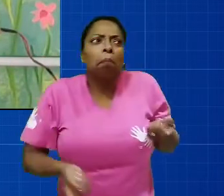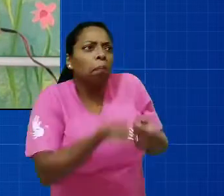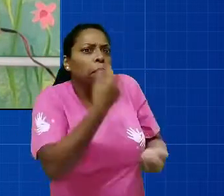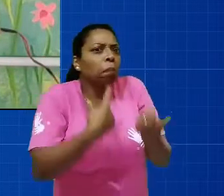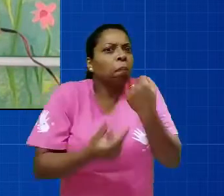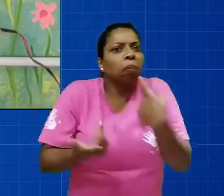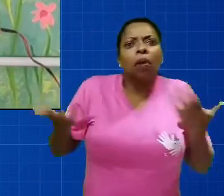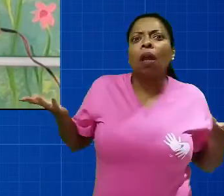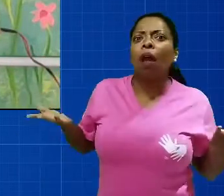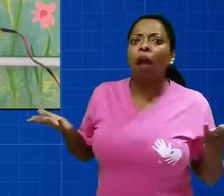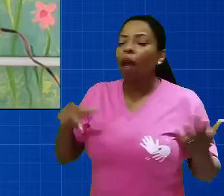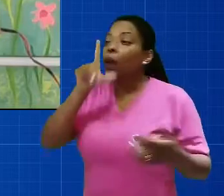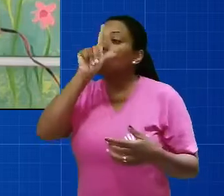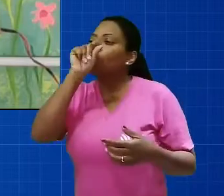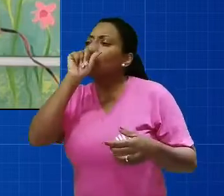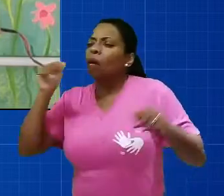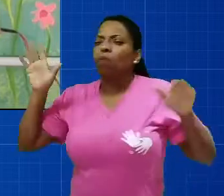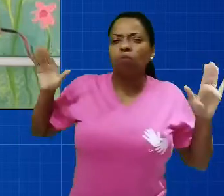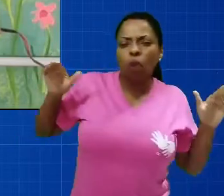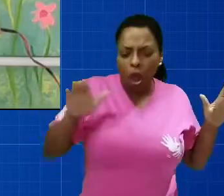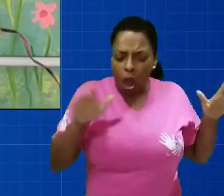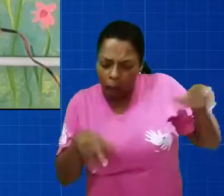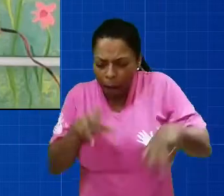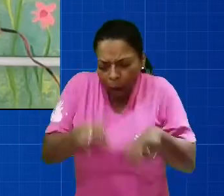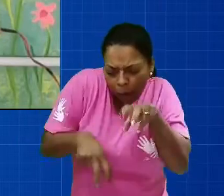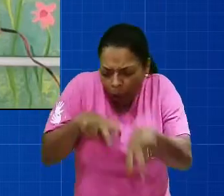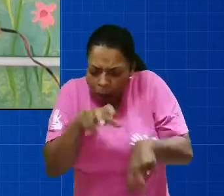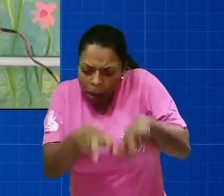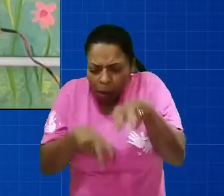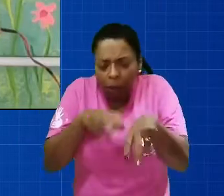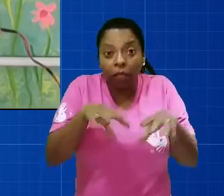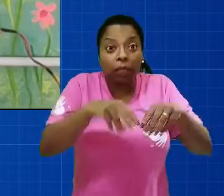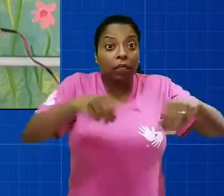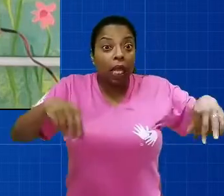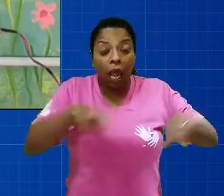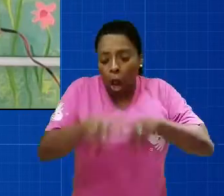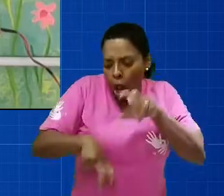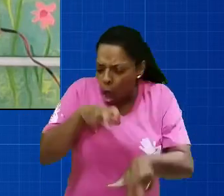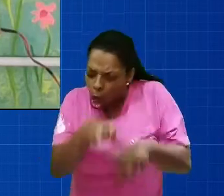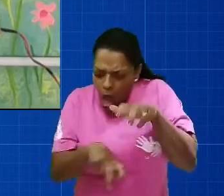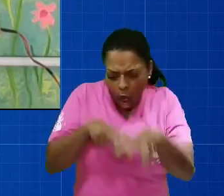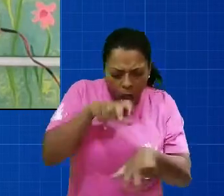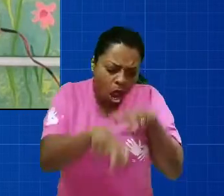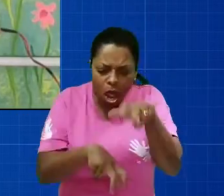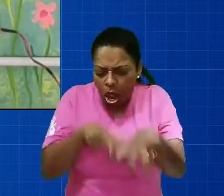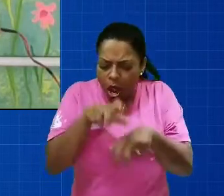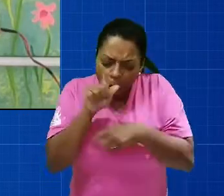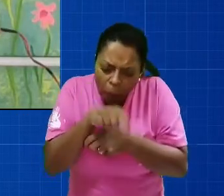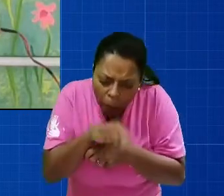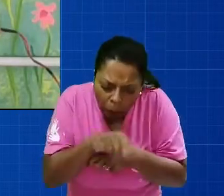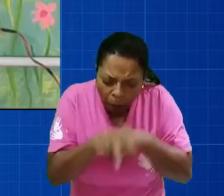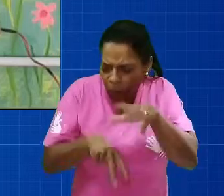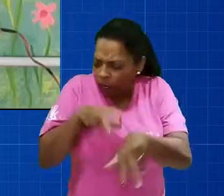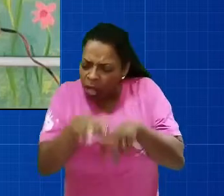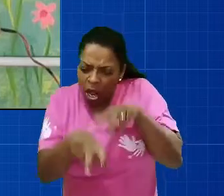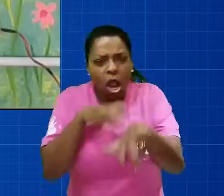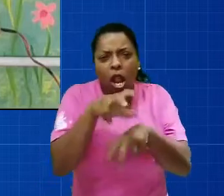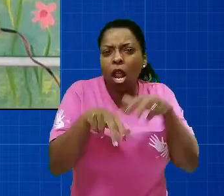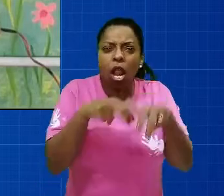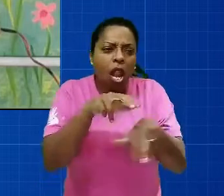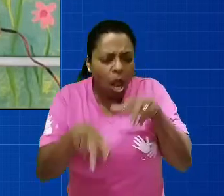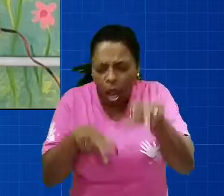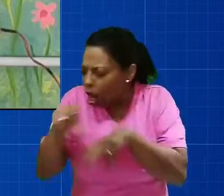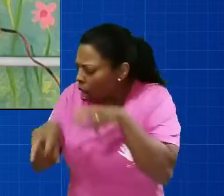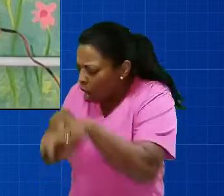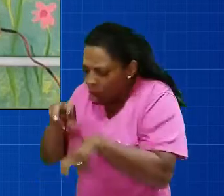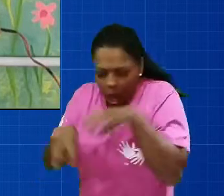Alguns começaram a descer e meio que preparar o solo. Eles, com os seus bicos e os seus pés,